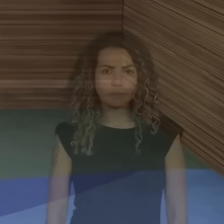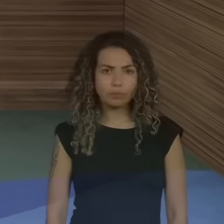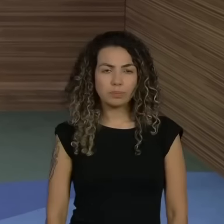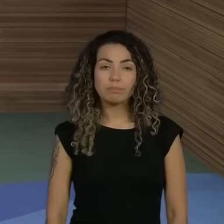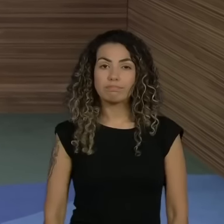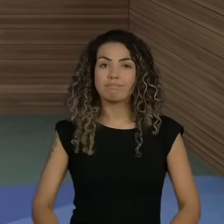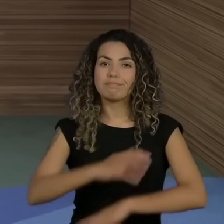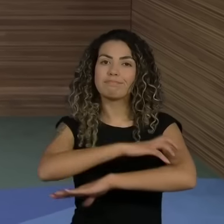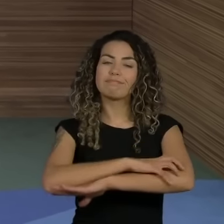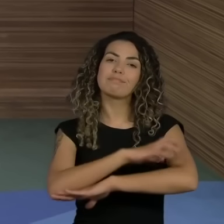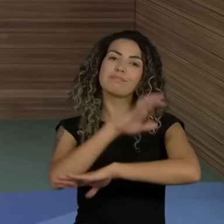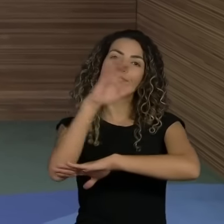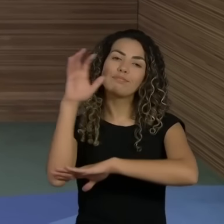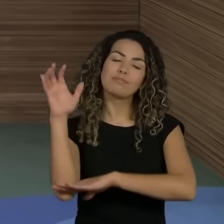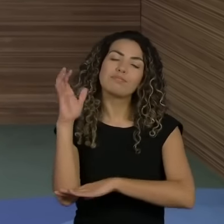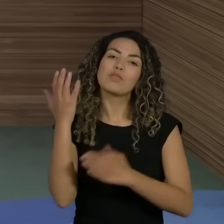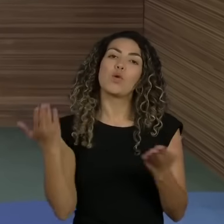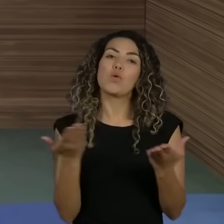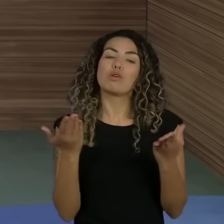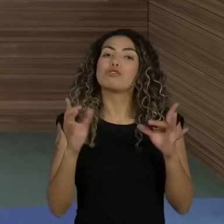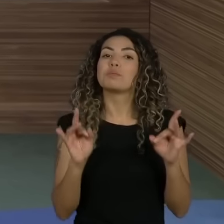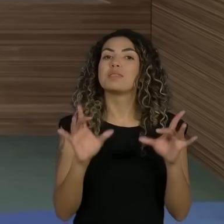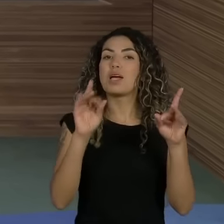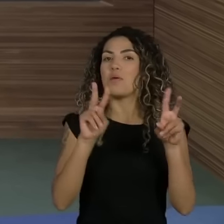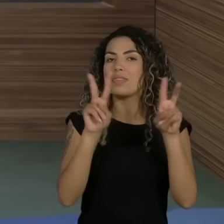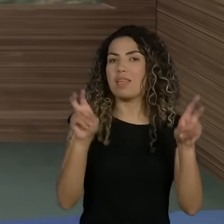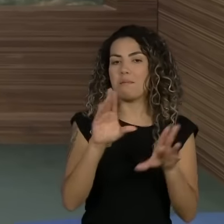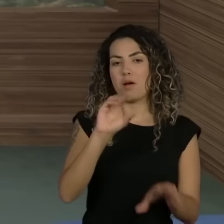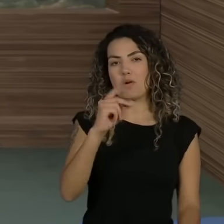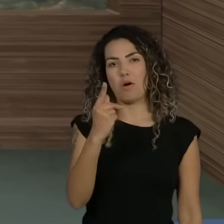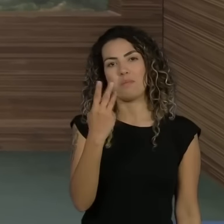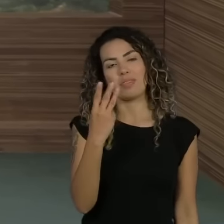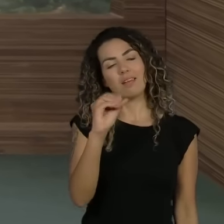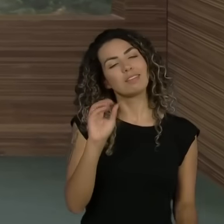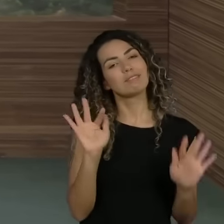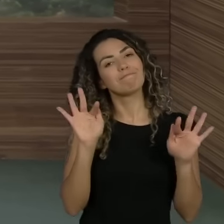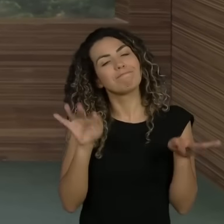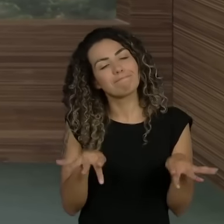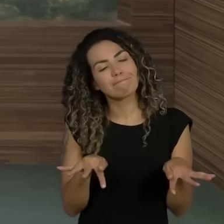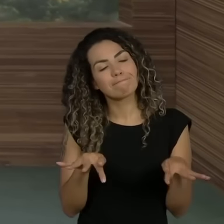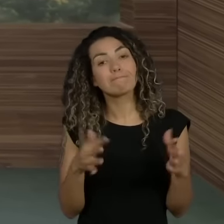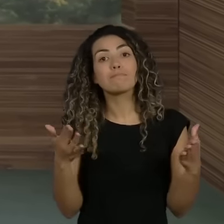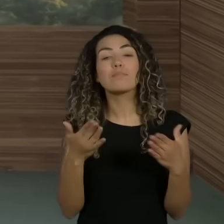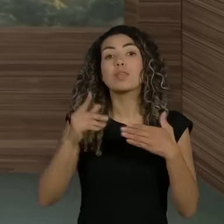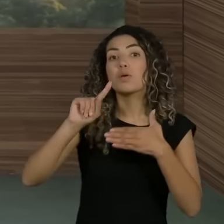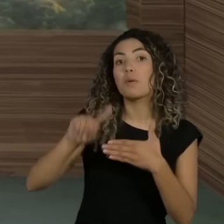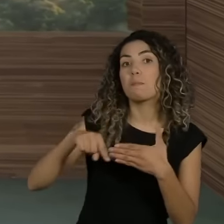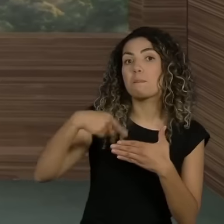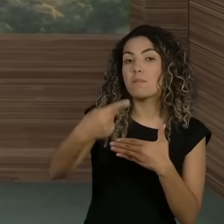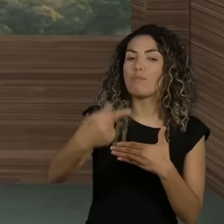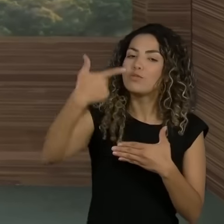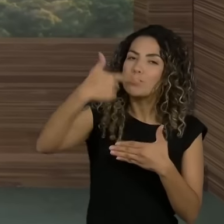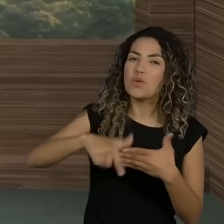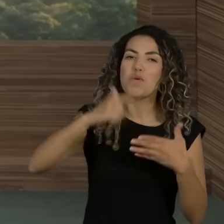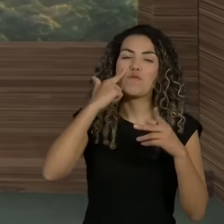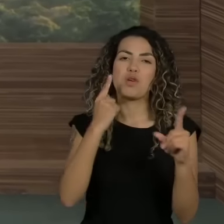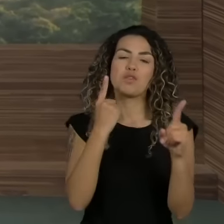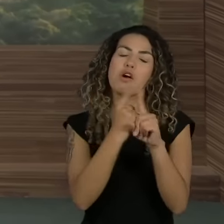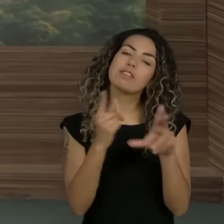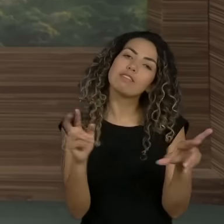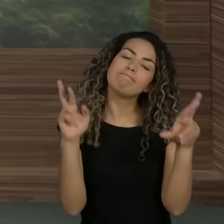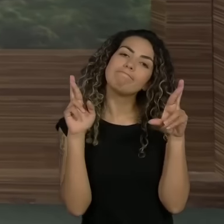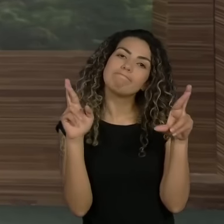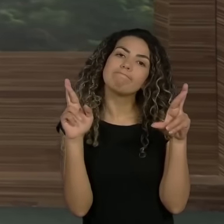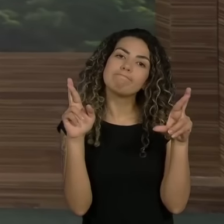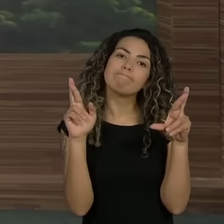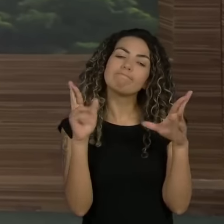O Repórter Eco especial de hoje sobre a COP30 fica por aqui. A gente se encontra no próximo programa na esperança